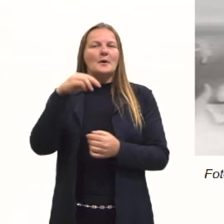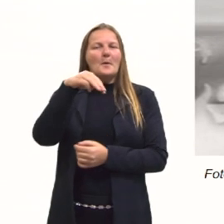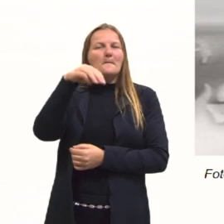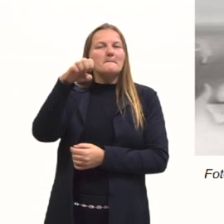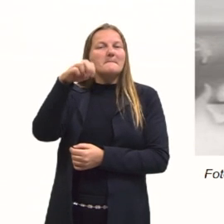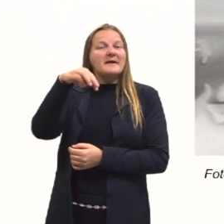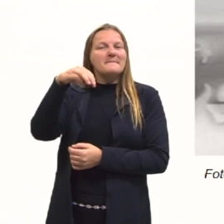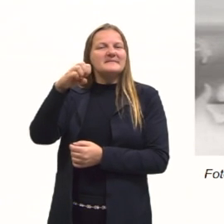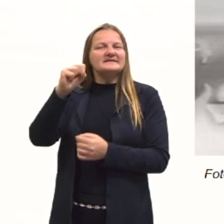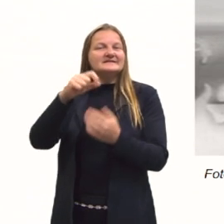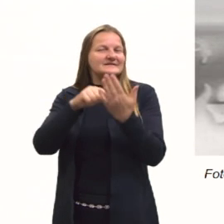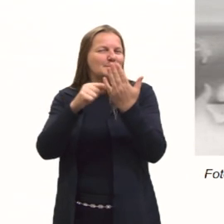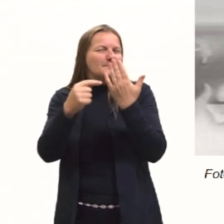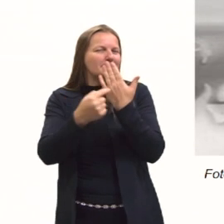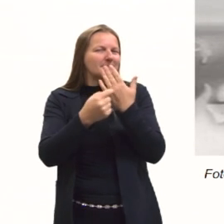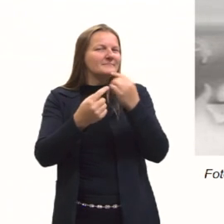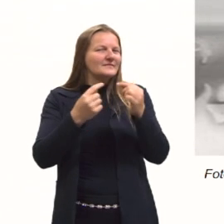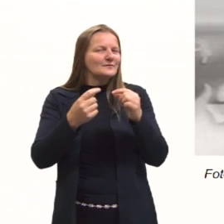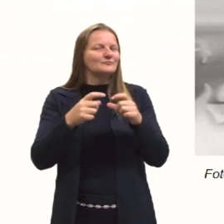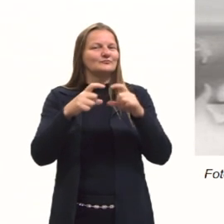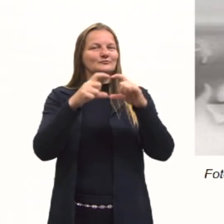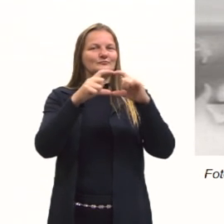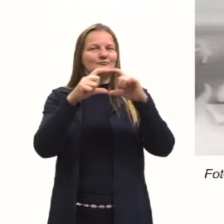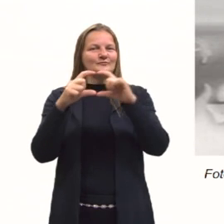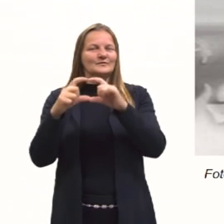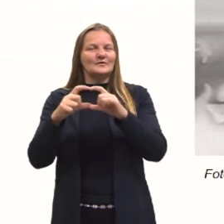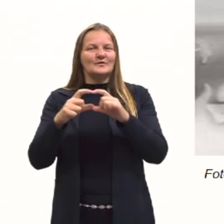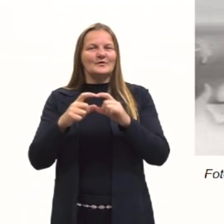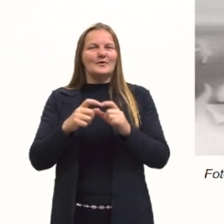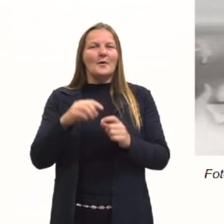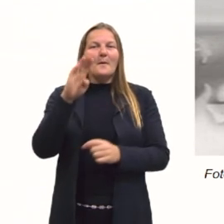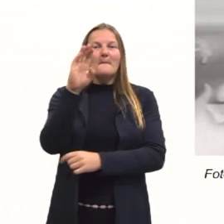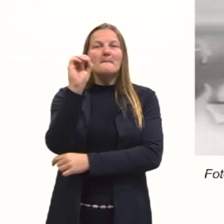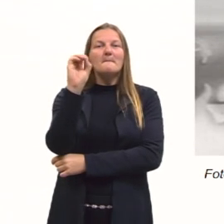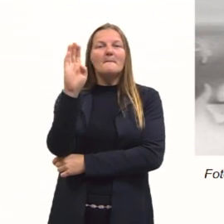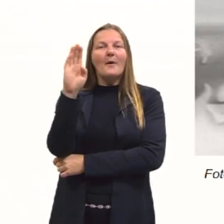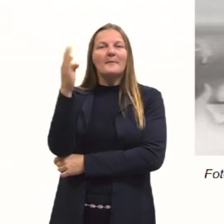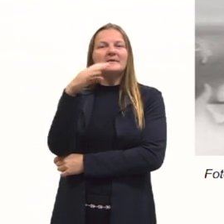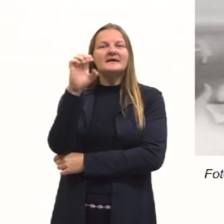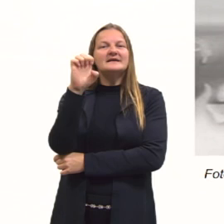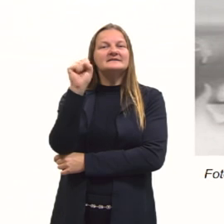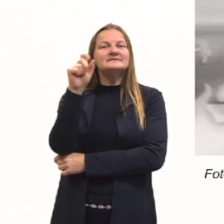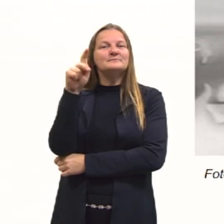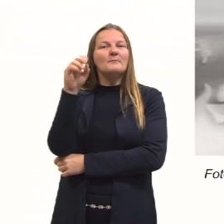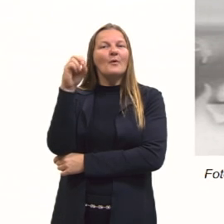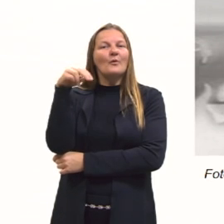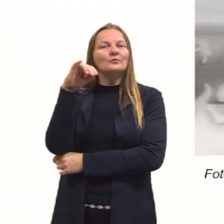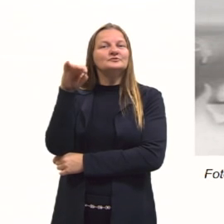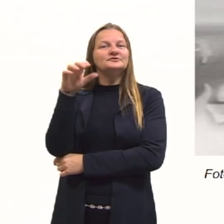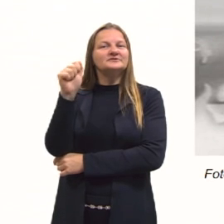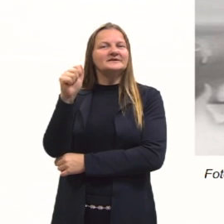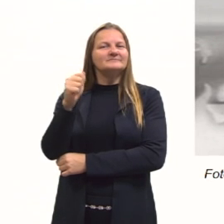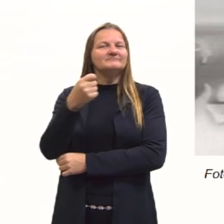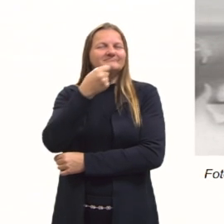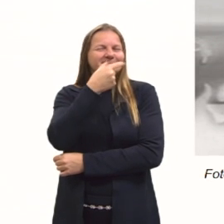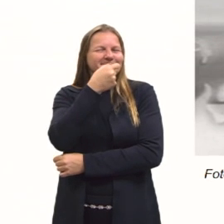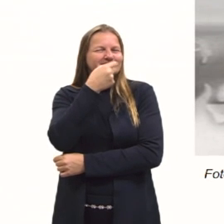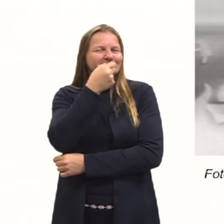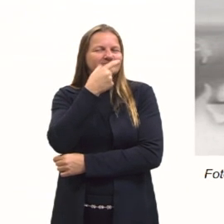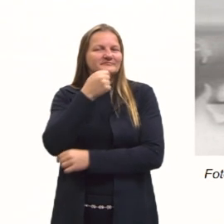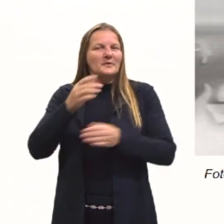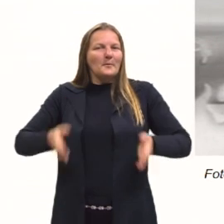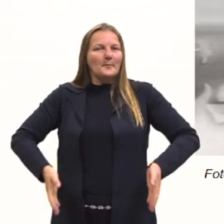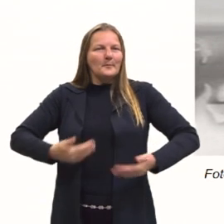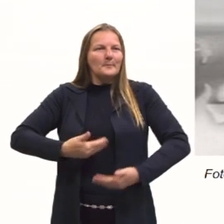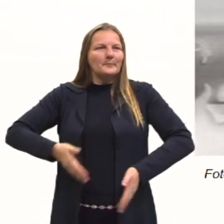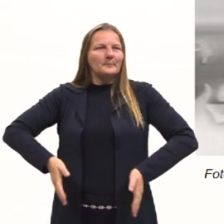e hoje eu trouxe aqui uma m do Bob Esponja bastante irônico sobre a ideia da correção da